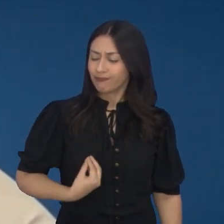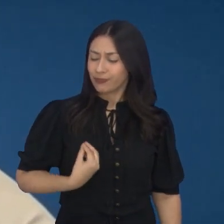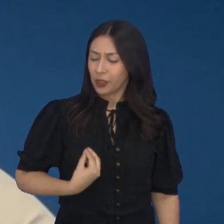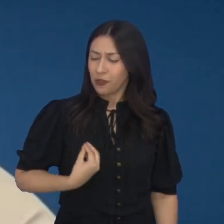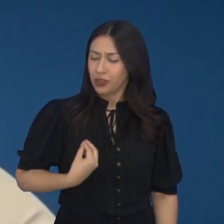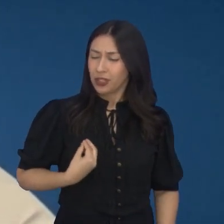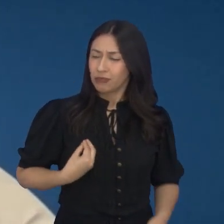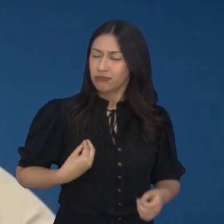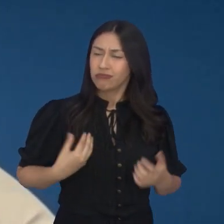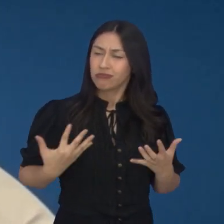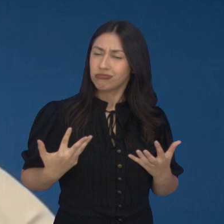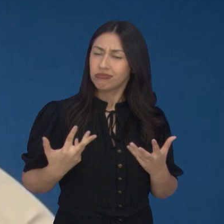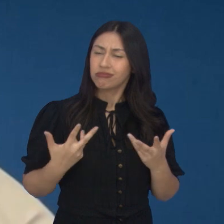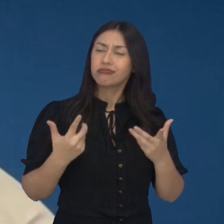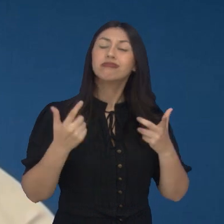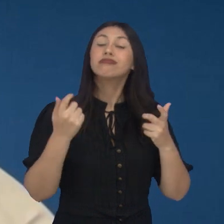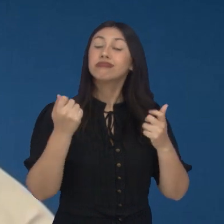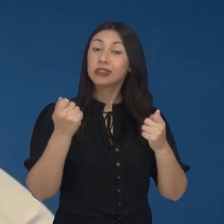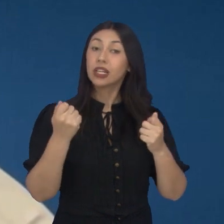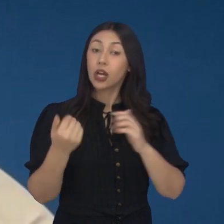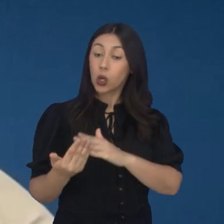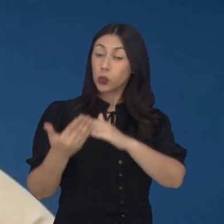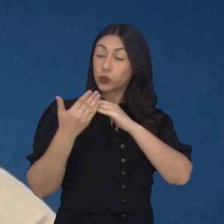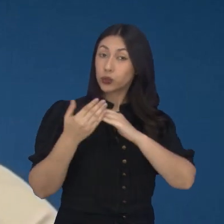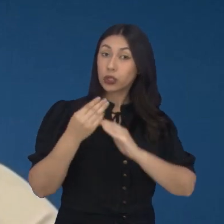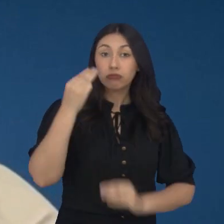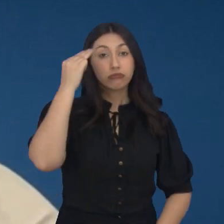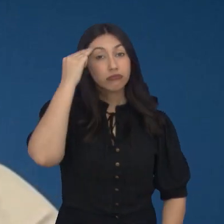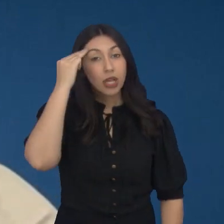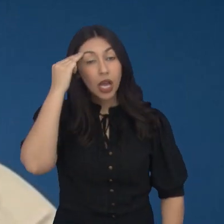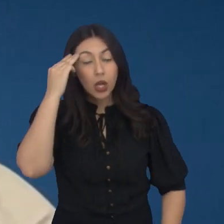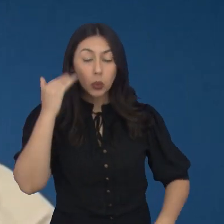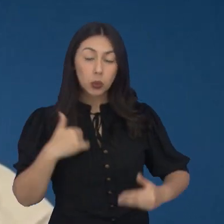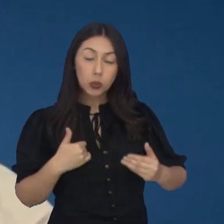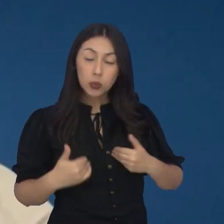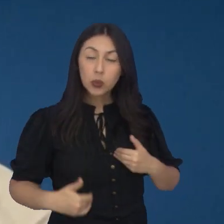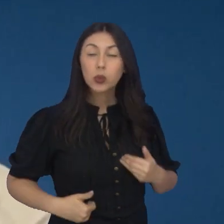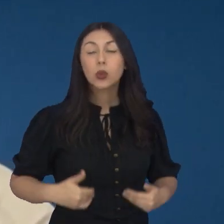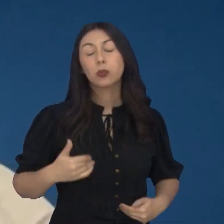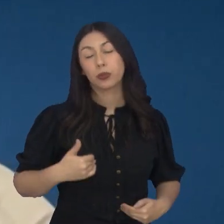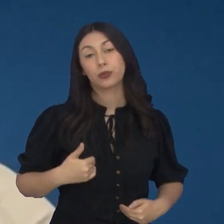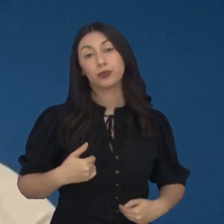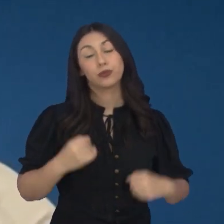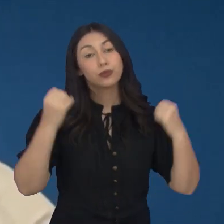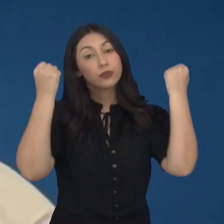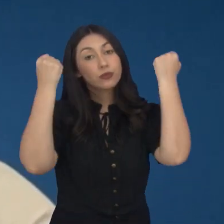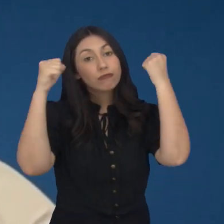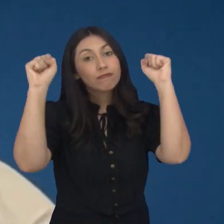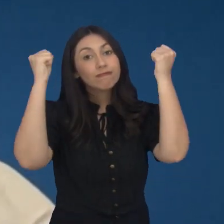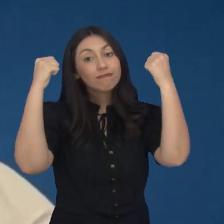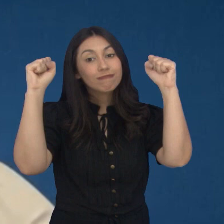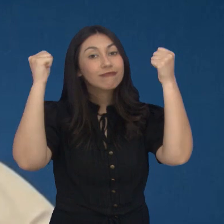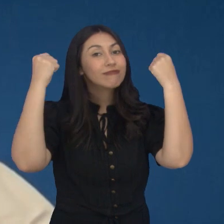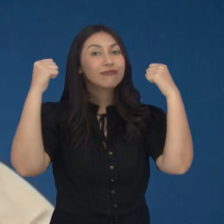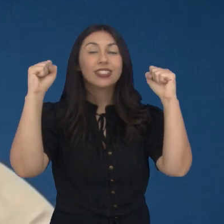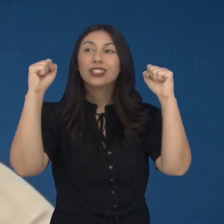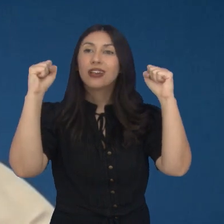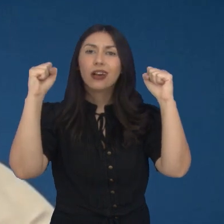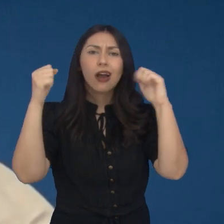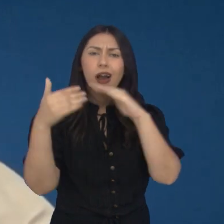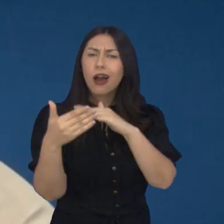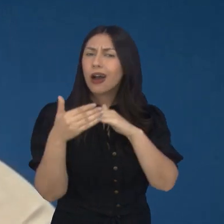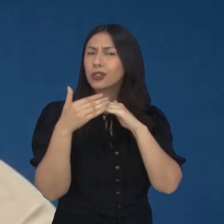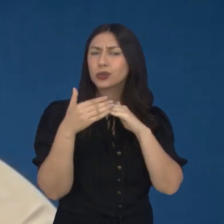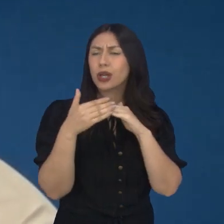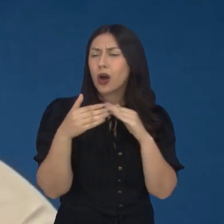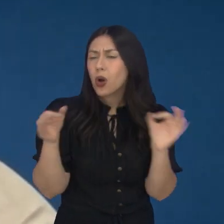biopsicossocial, né? Então, ela faz bem para a mente e faz bem para o corpo, né? A atividade física, ela é um alicerce da casa, por